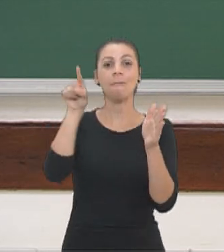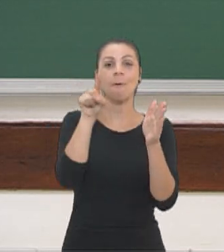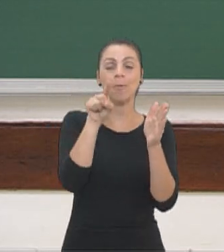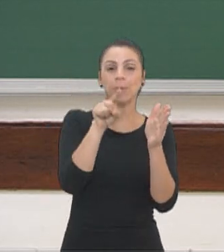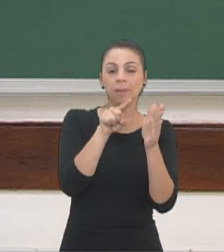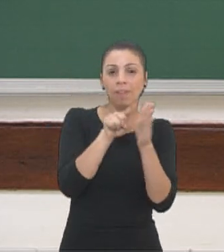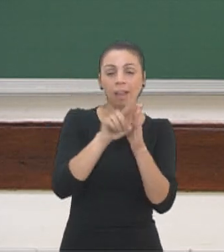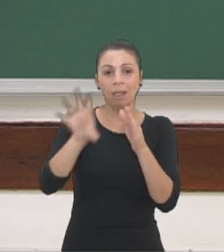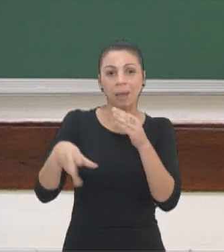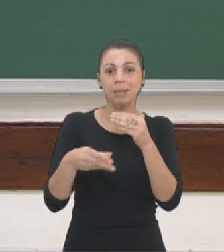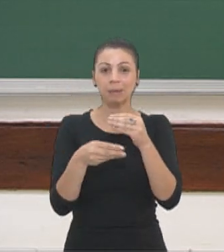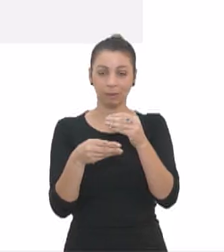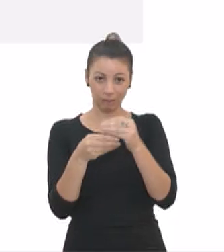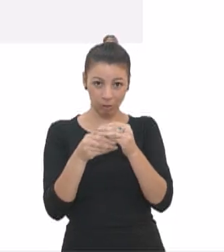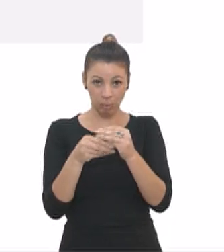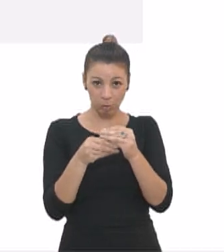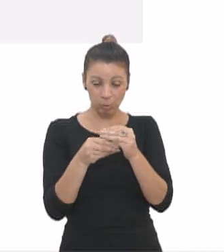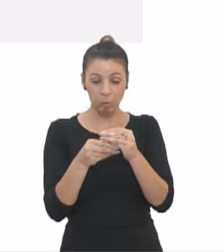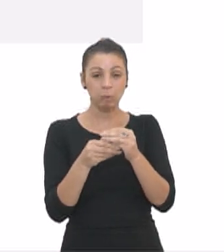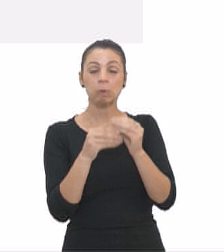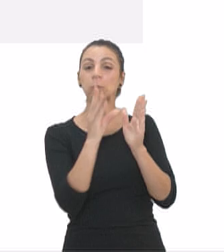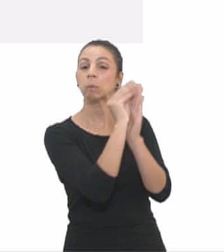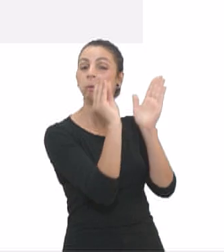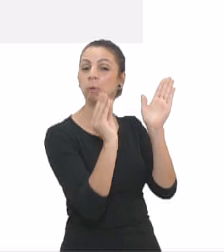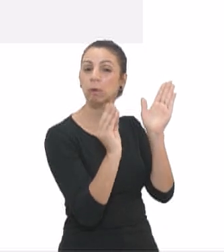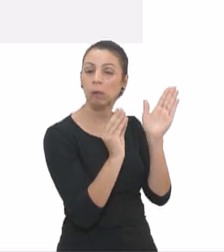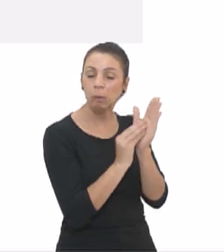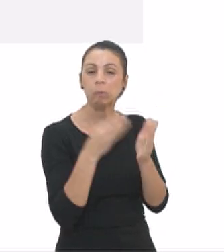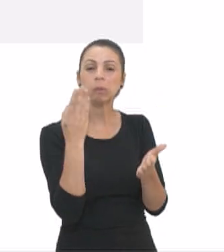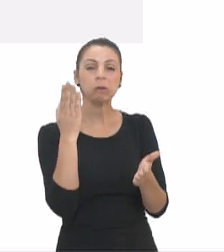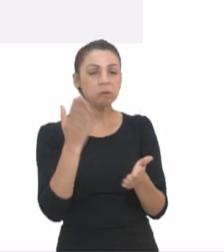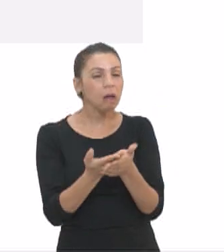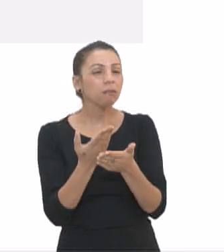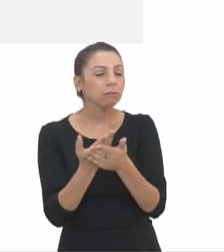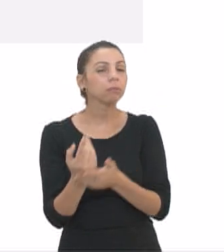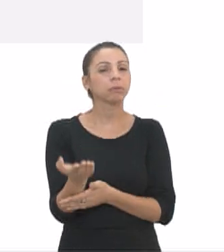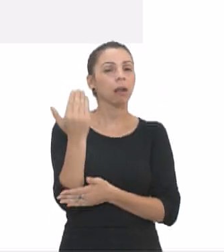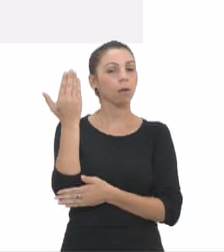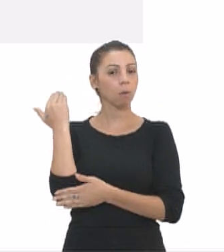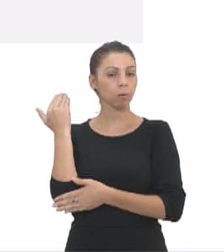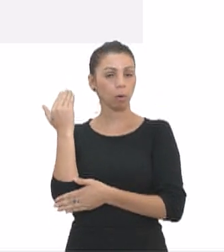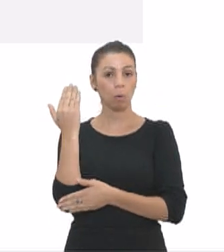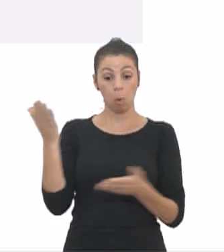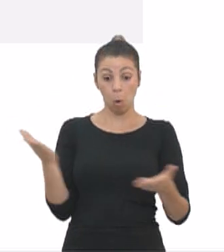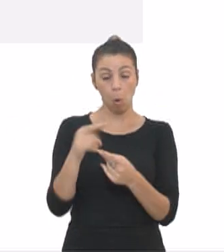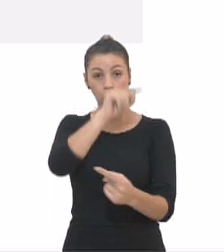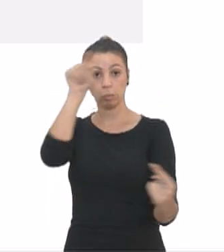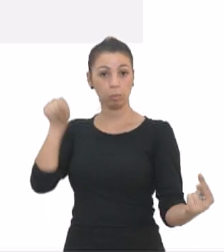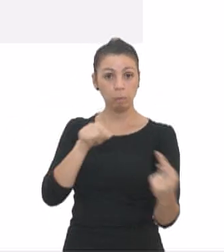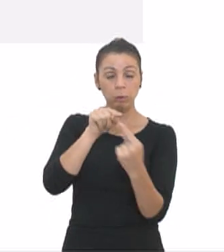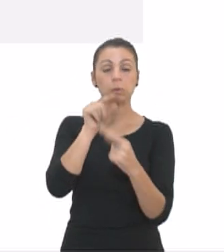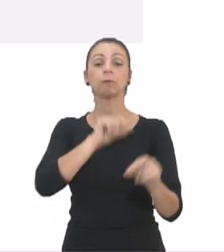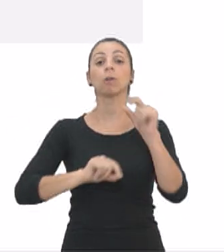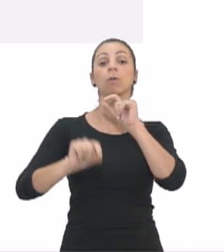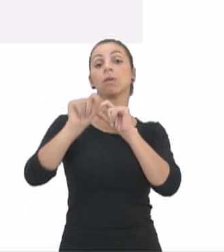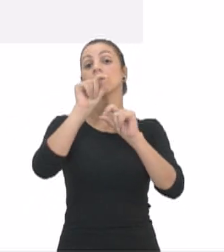dos assuntos que trabalhamos nas aulas passadas, mas hoje o nosso objetivo será